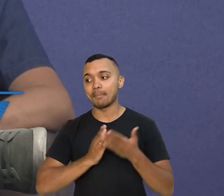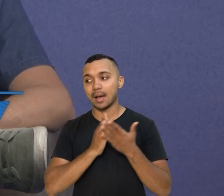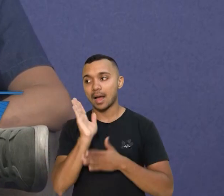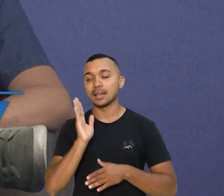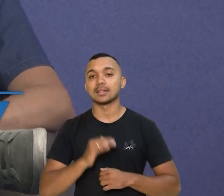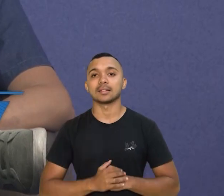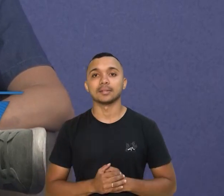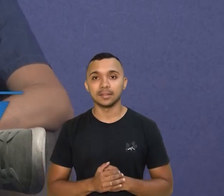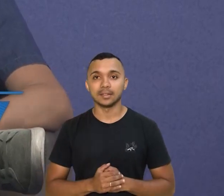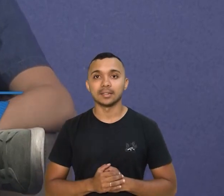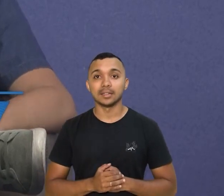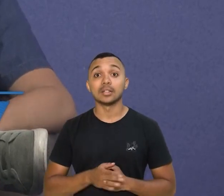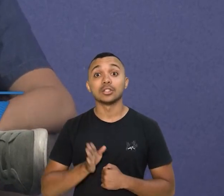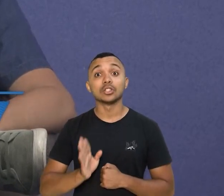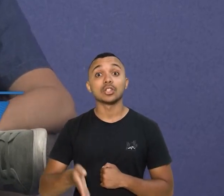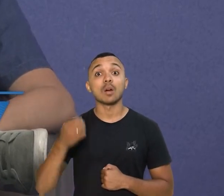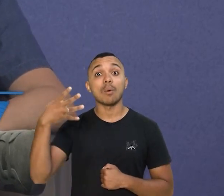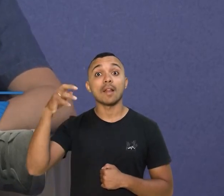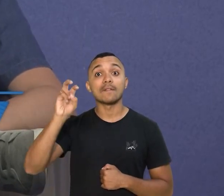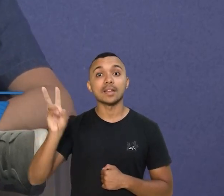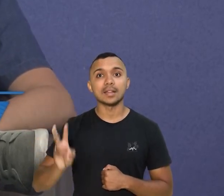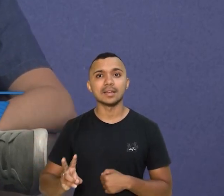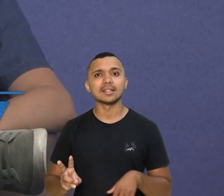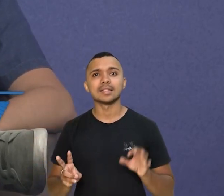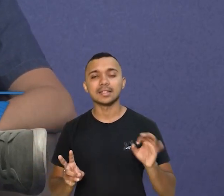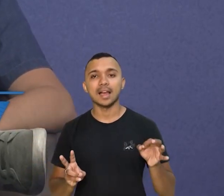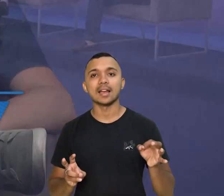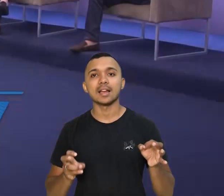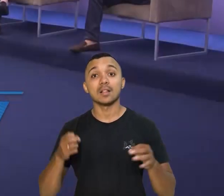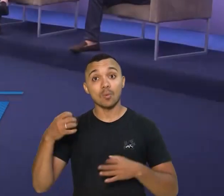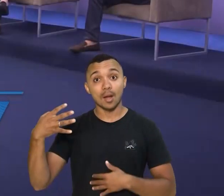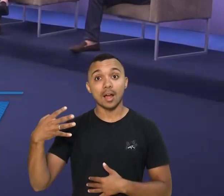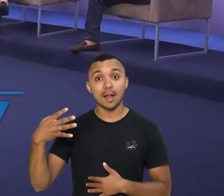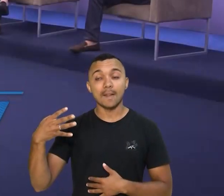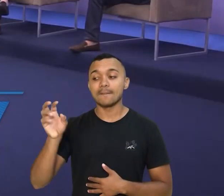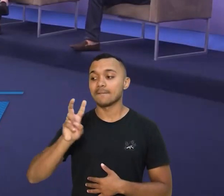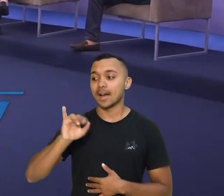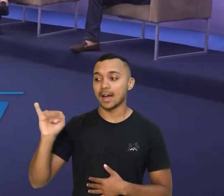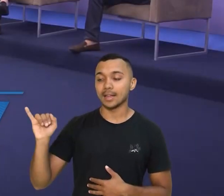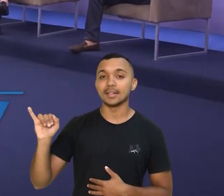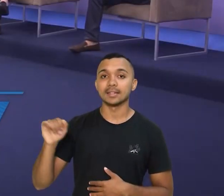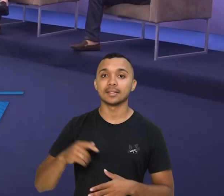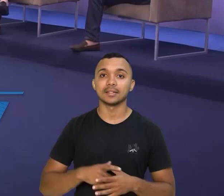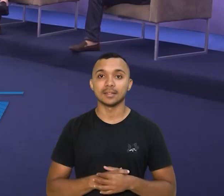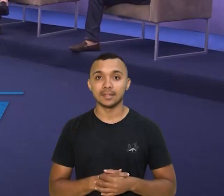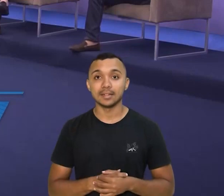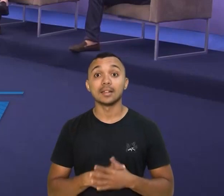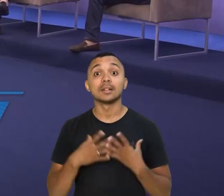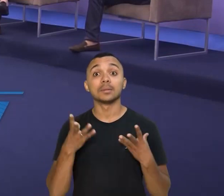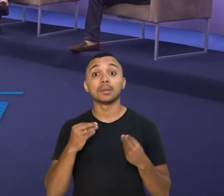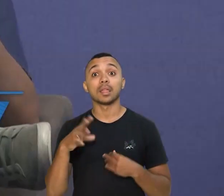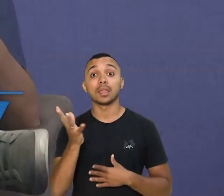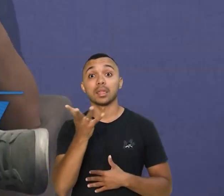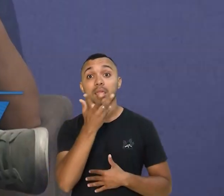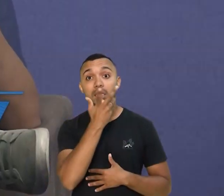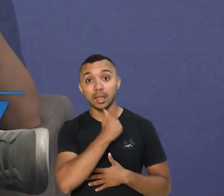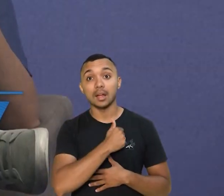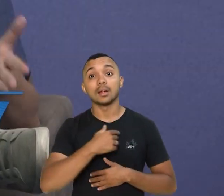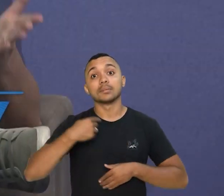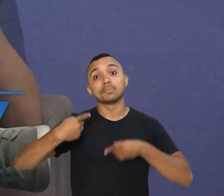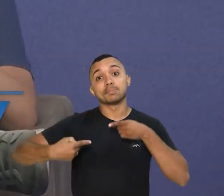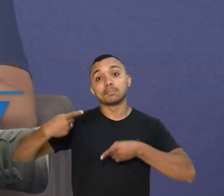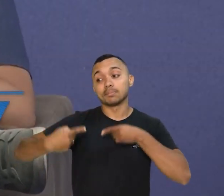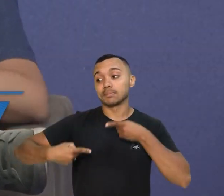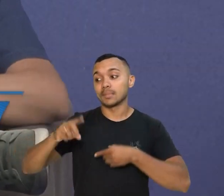haja mata-mata aí. São 4, né, PC? 4 mata-mata. No quarto decide a subida. No quarto que decide. Então, é muita coisa. Ele vai enfrentar